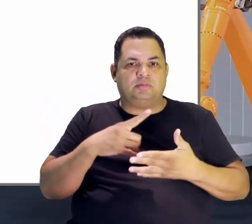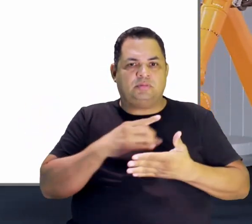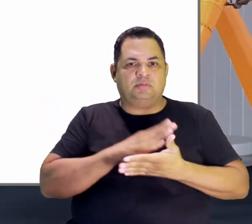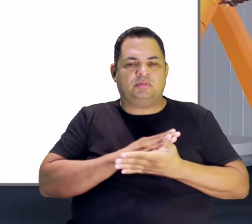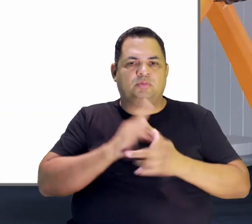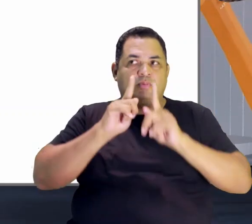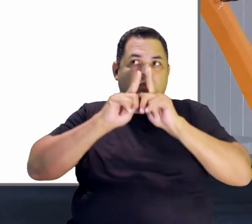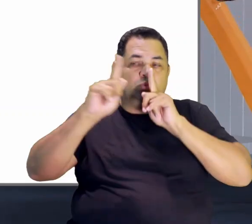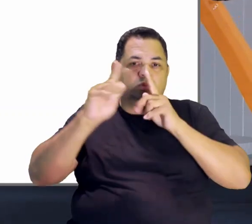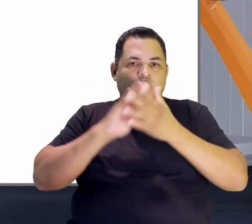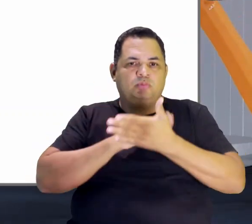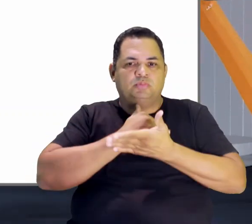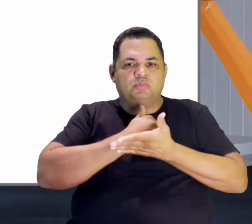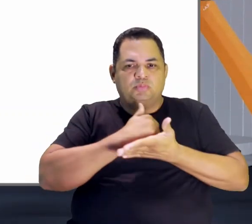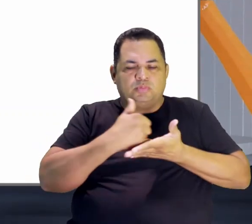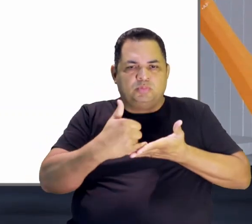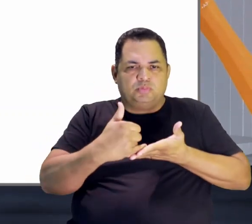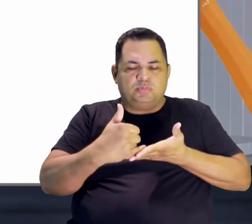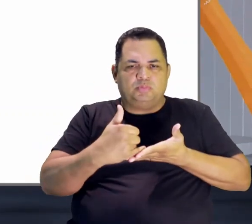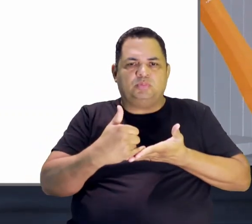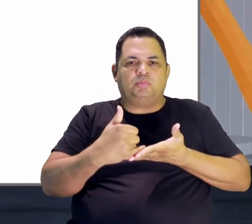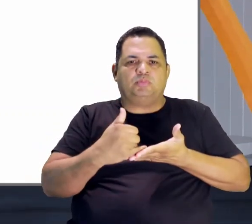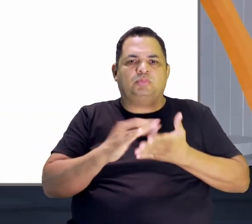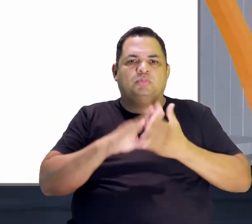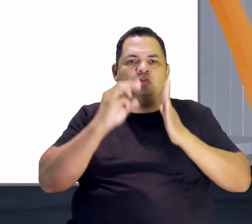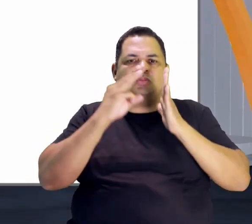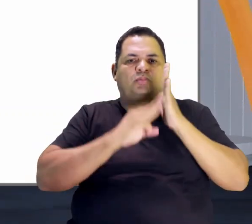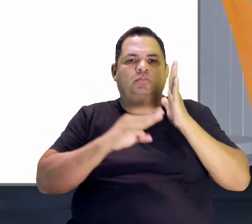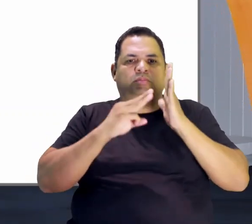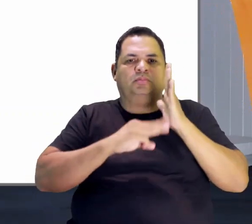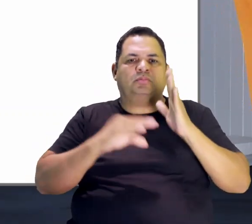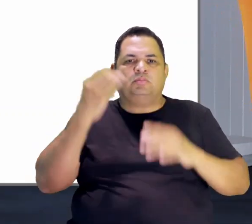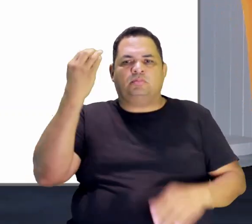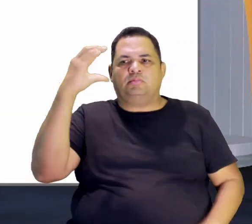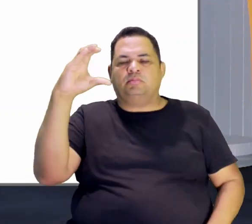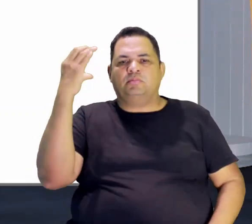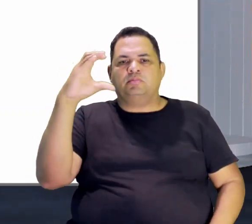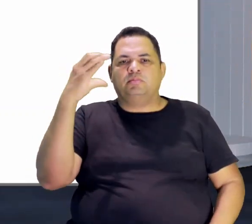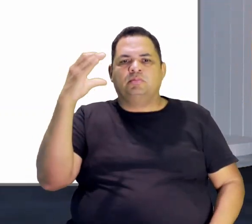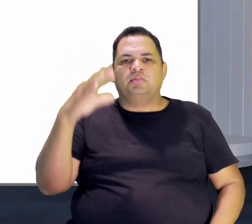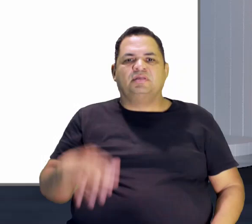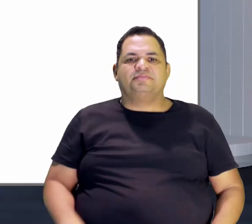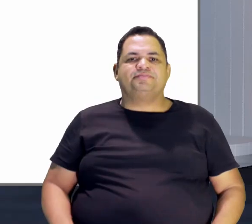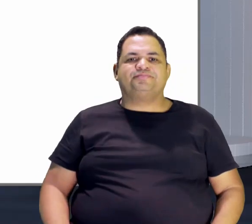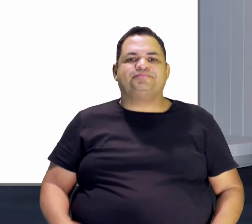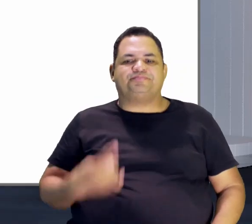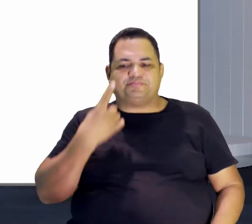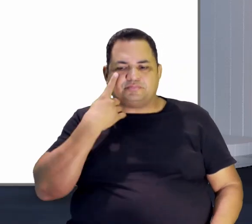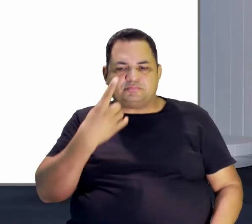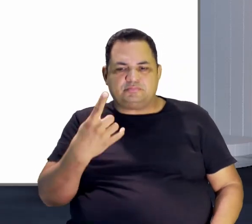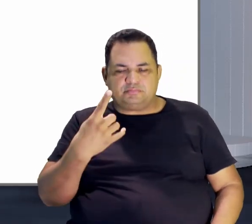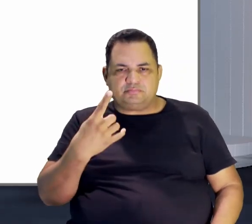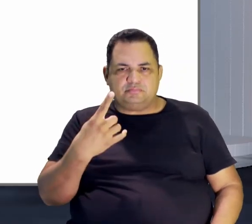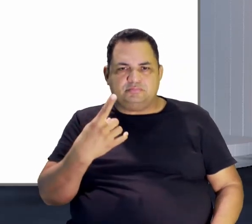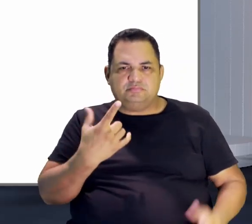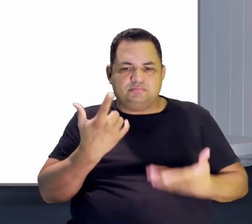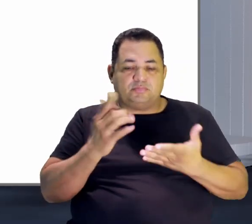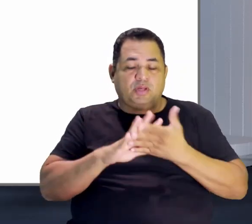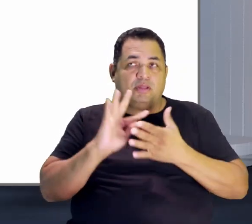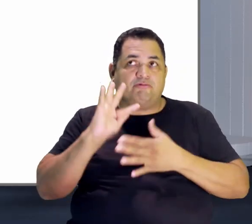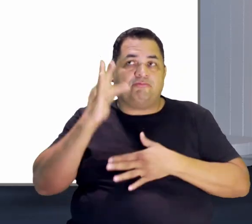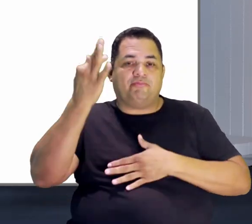que Galileu introduz, né, o método científico. O método científico é, você olha, presta atenção no